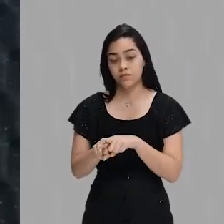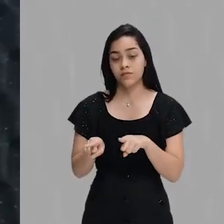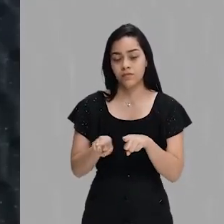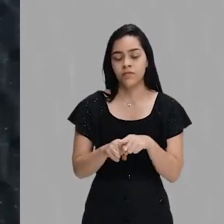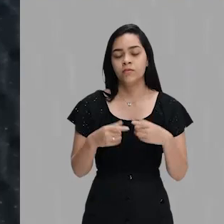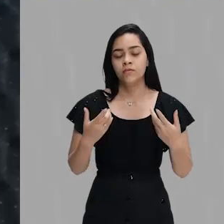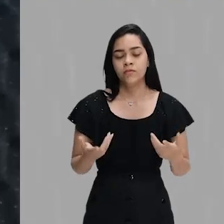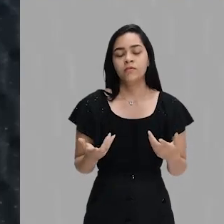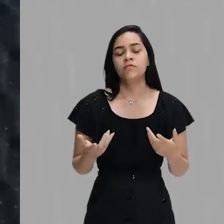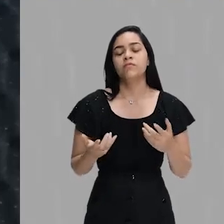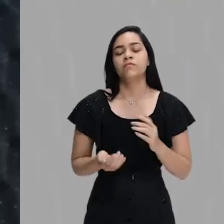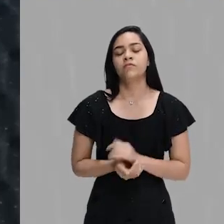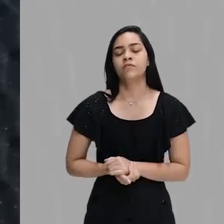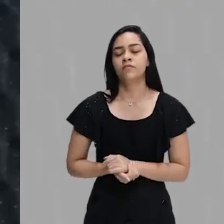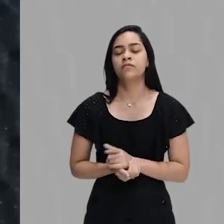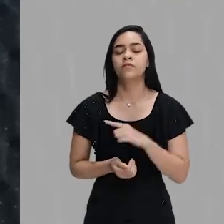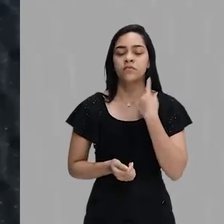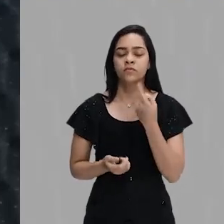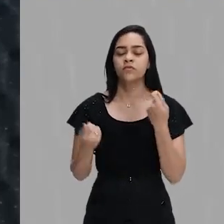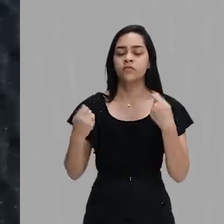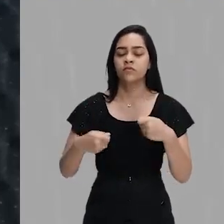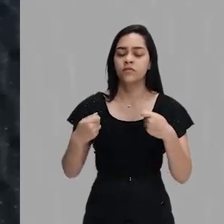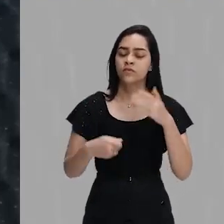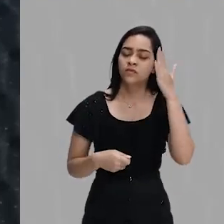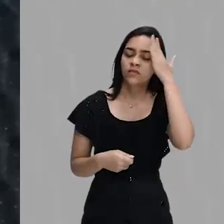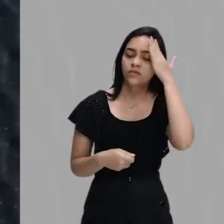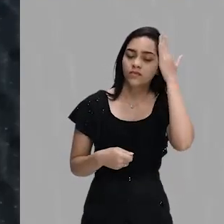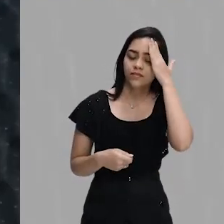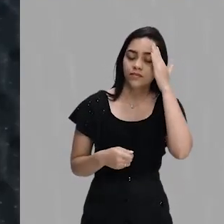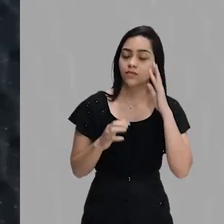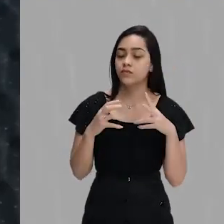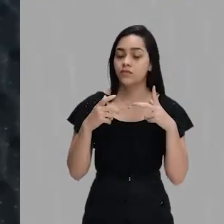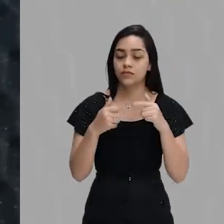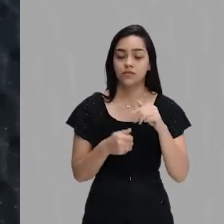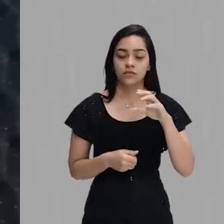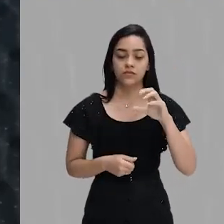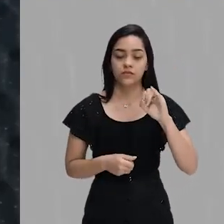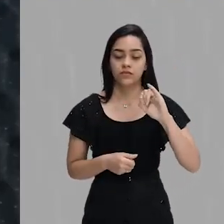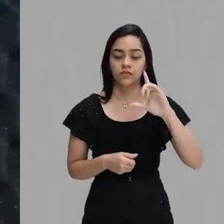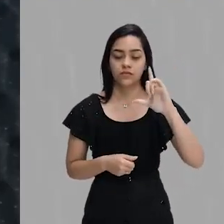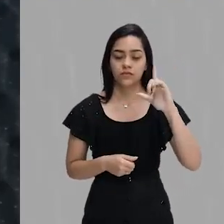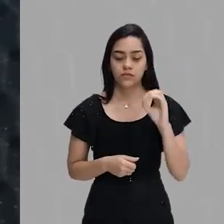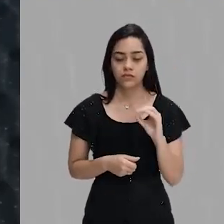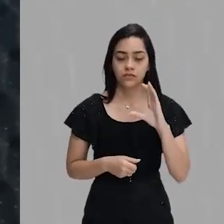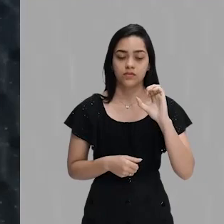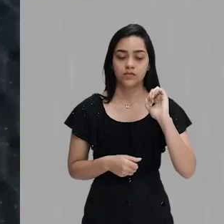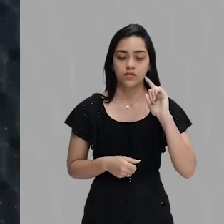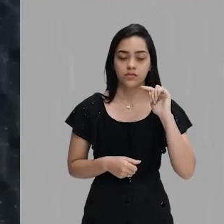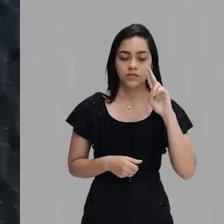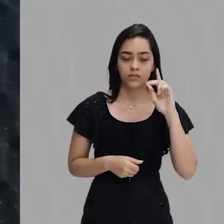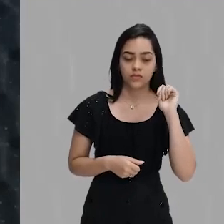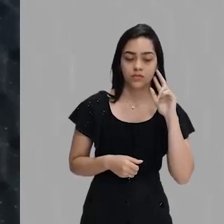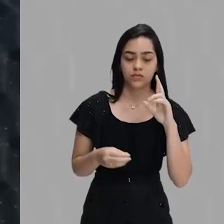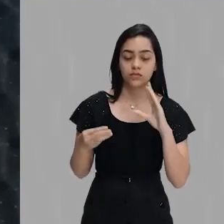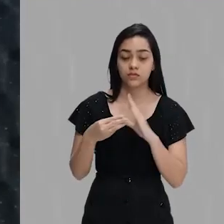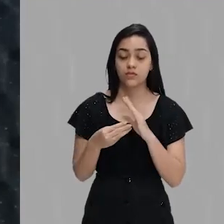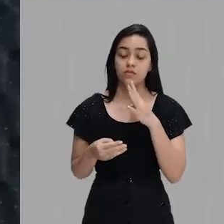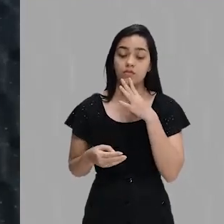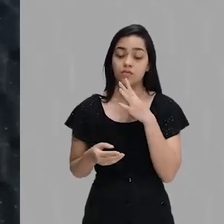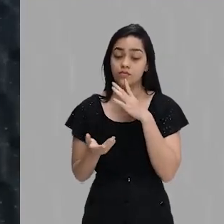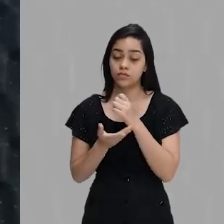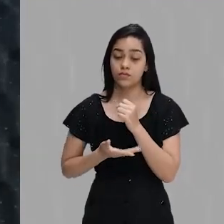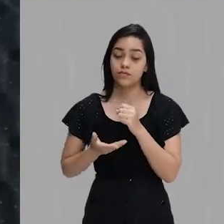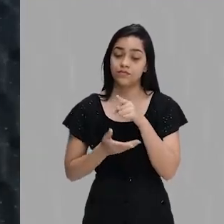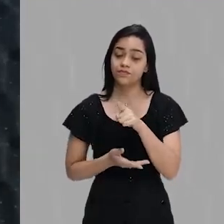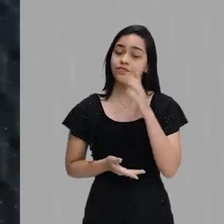propriamente dita. Nós precisamos entender o ciclo celular, porque isso aqui são conhecimentos básicos necessários